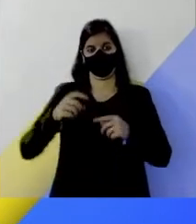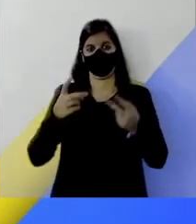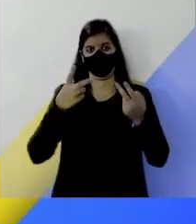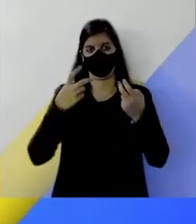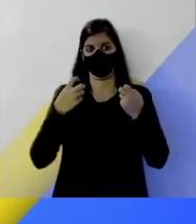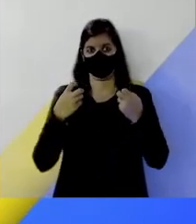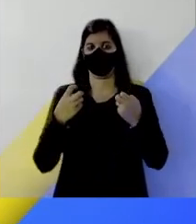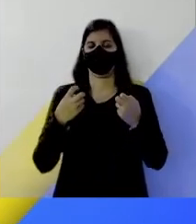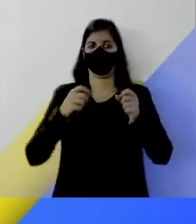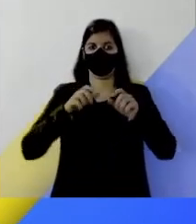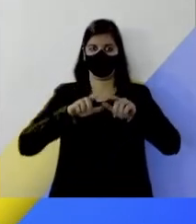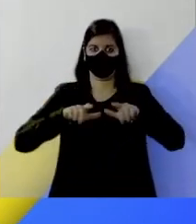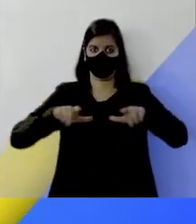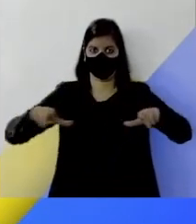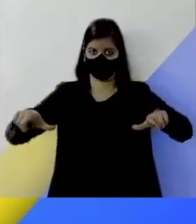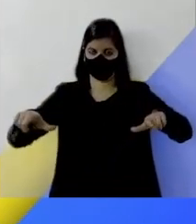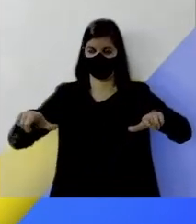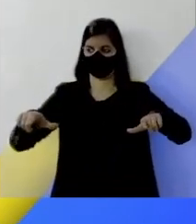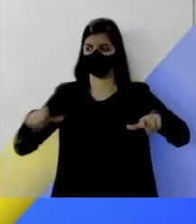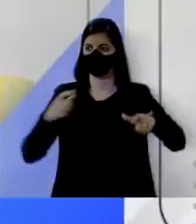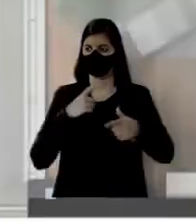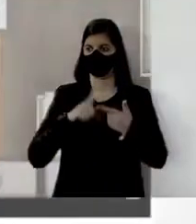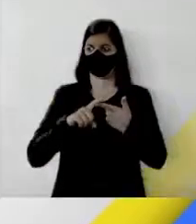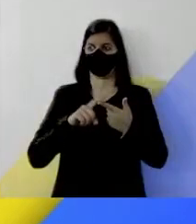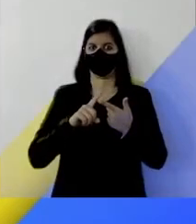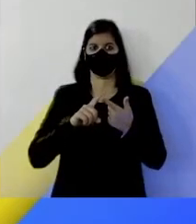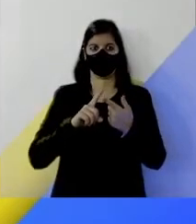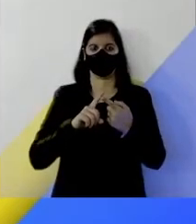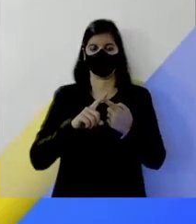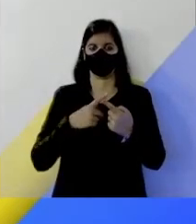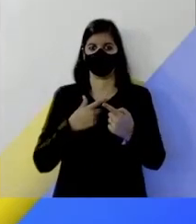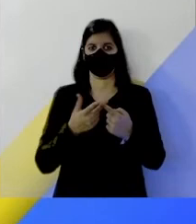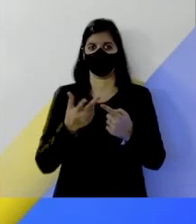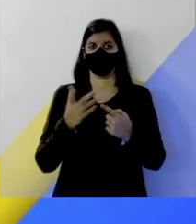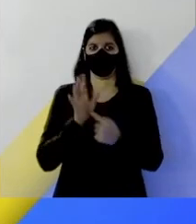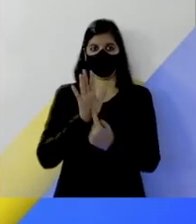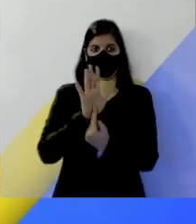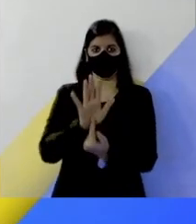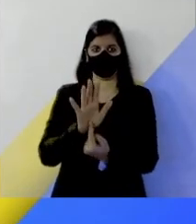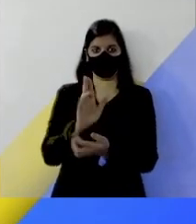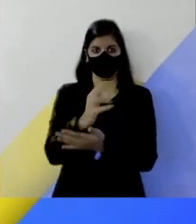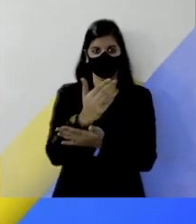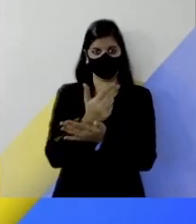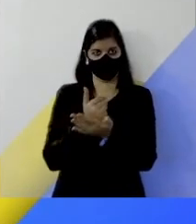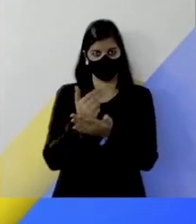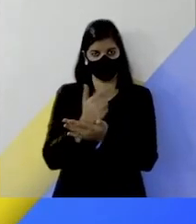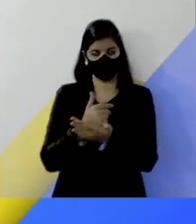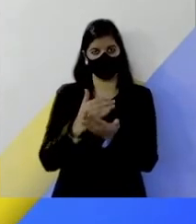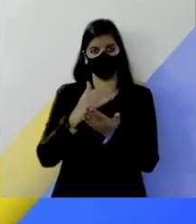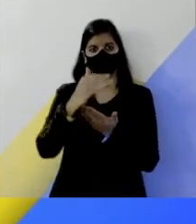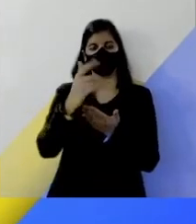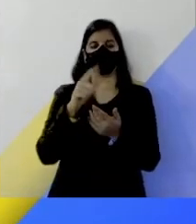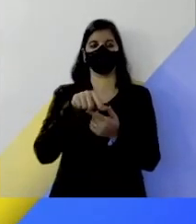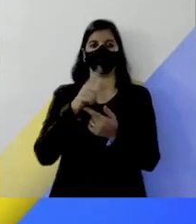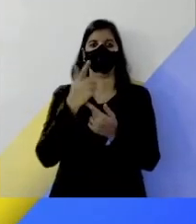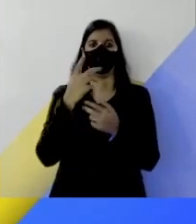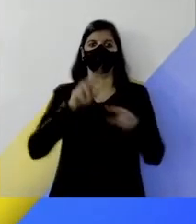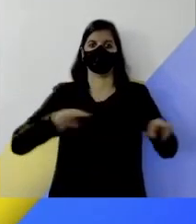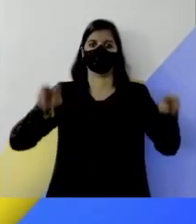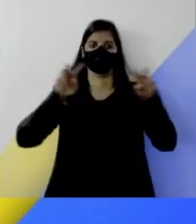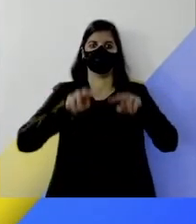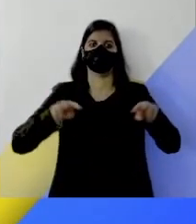planta baixa do mobiliário, mas a representação gráfica inicial ela é feita ainda numa